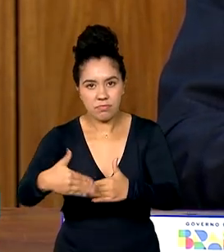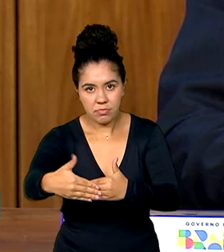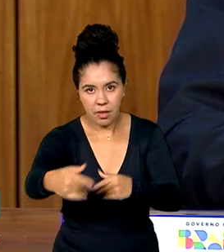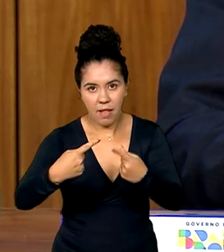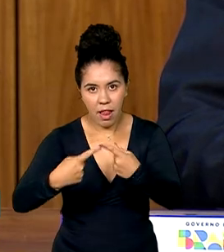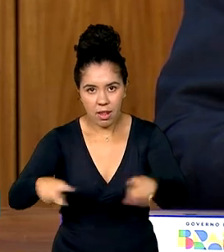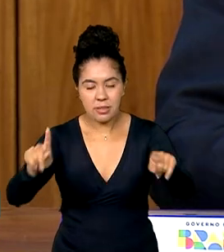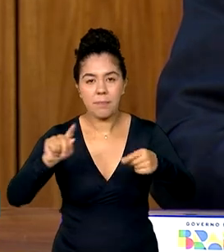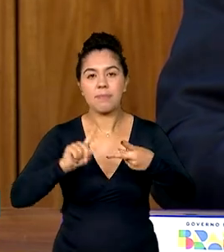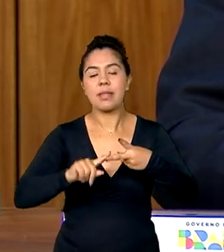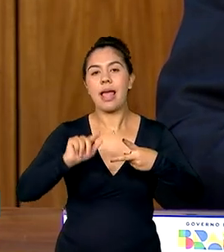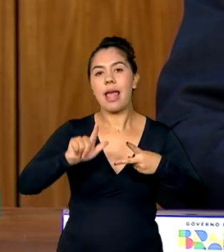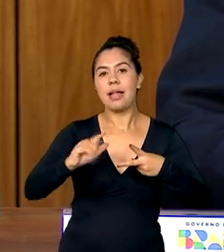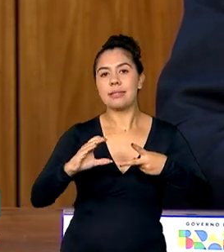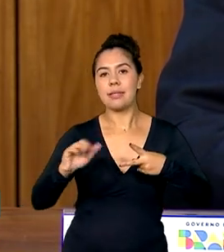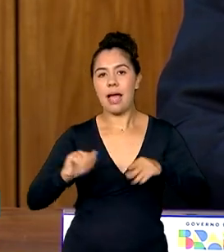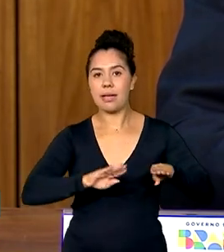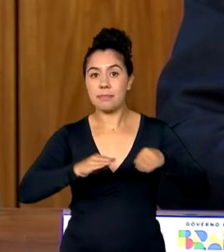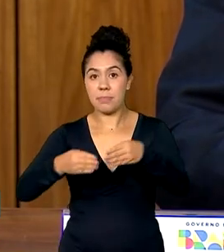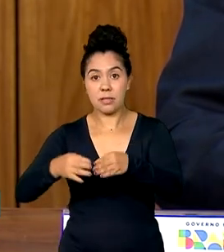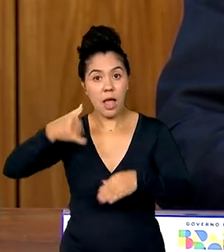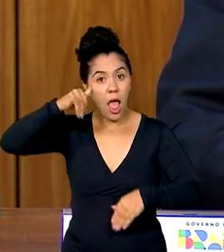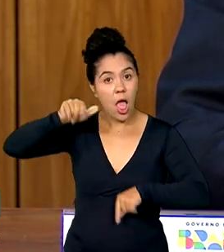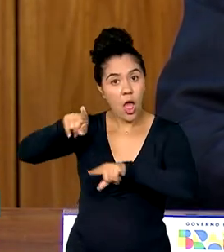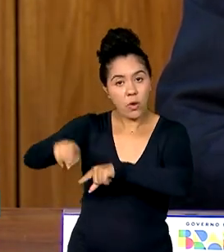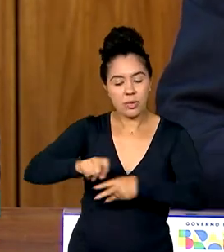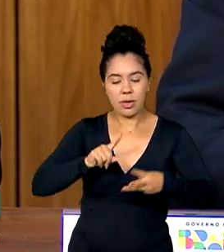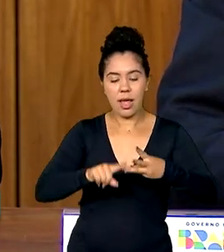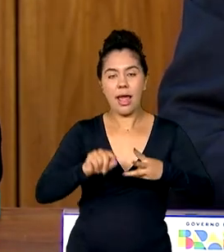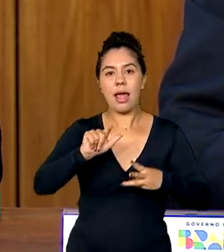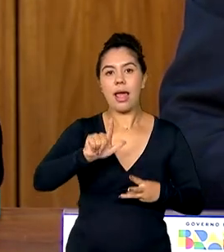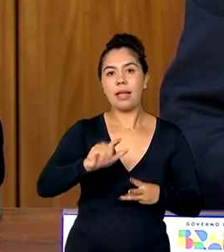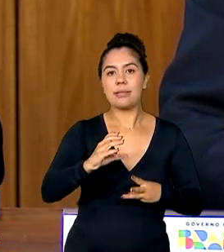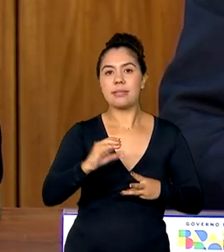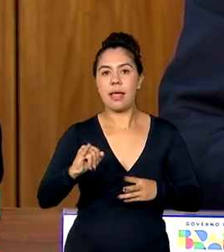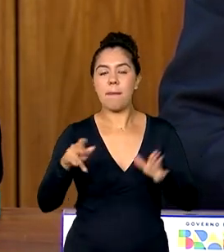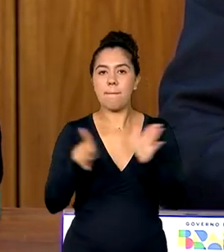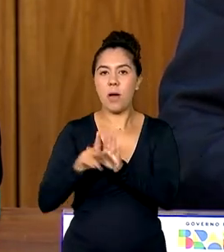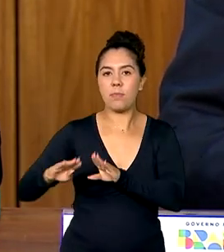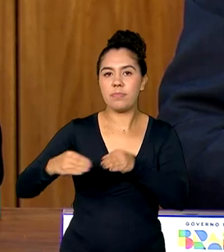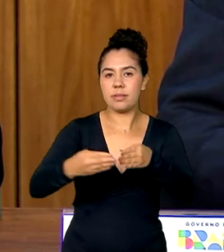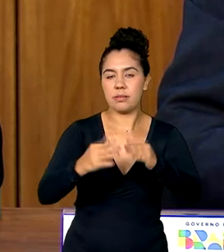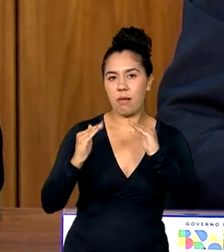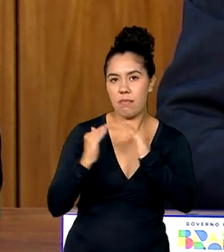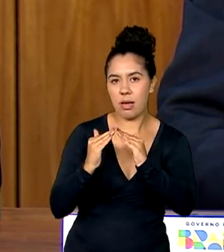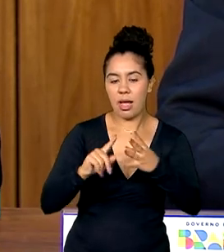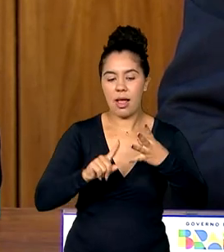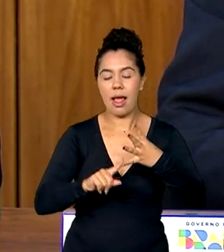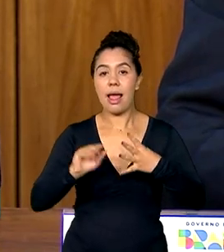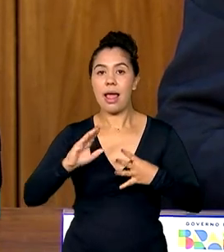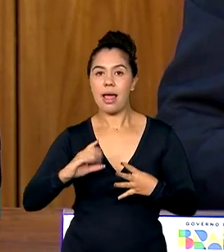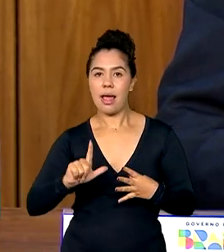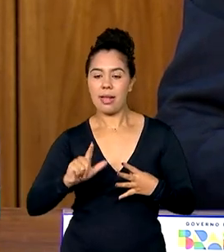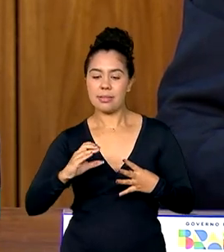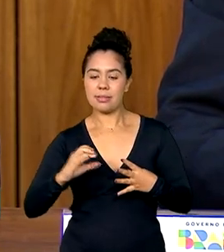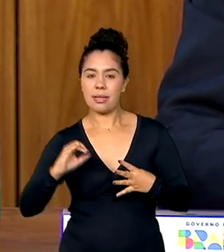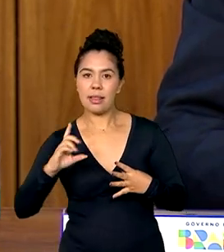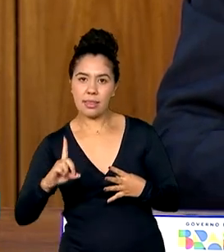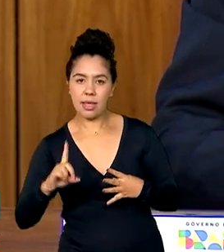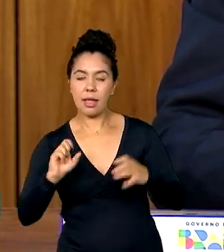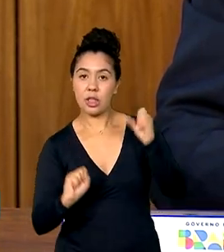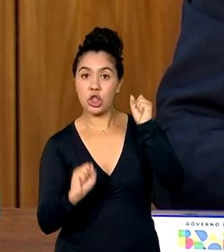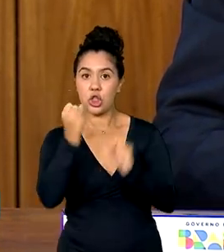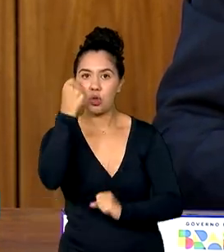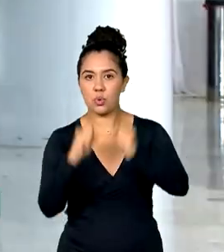para agricultura, LCI para o imobiliário e vai ter o LCD para a indústria. É